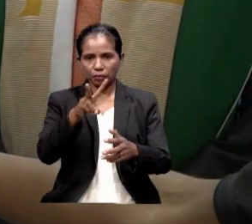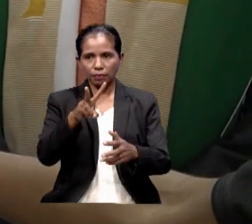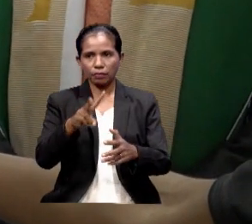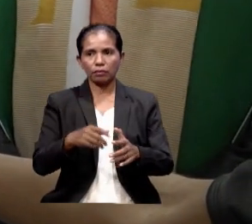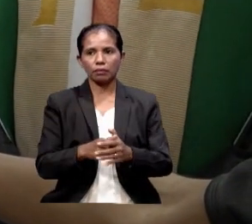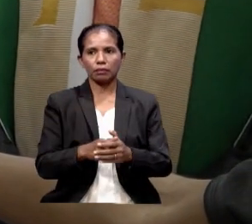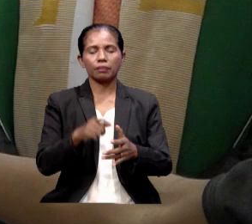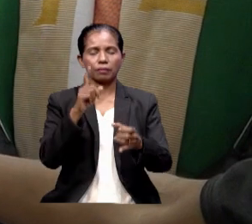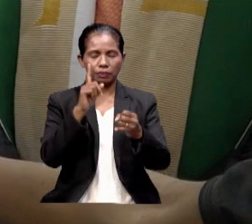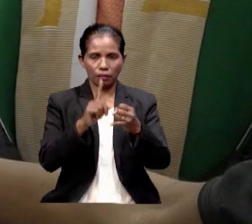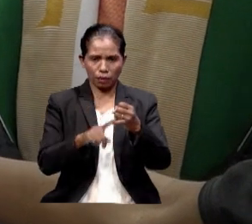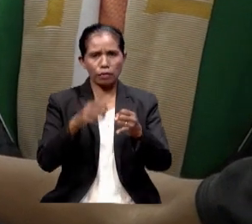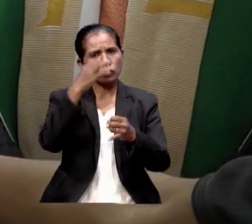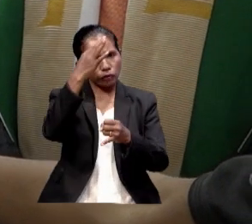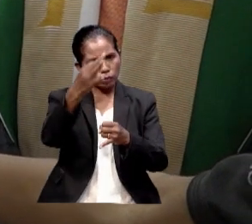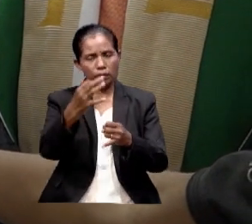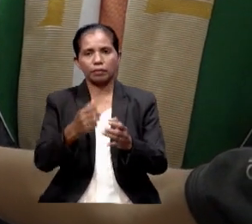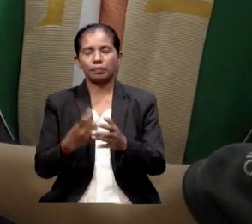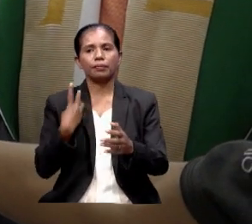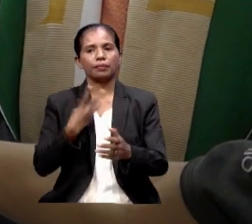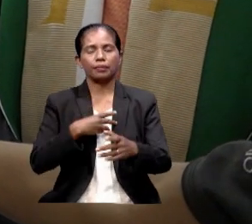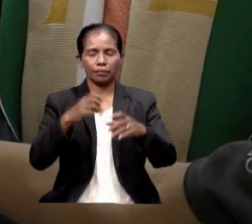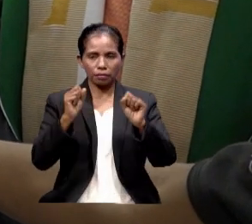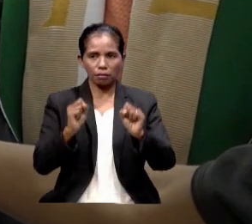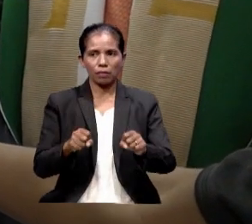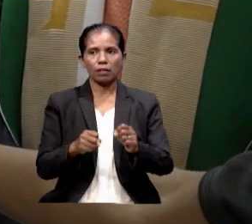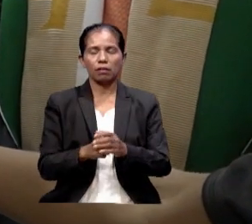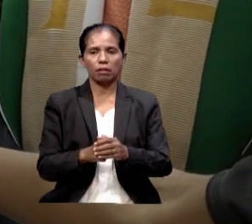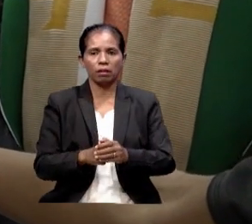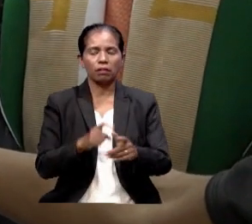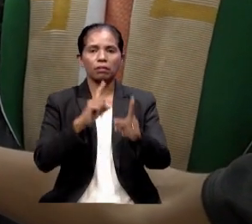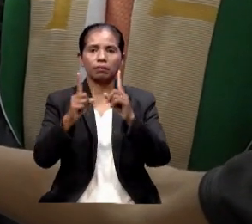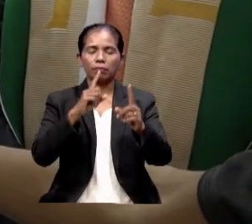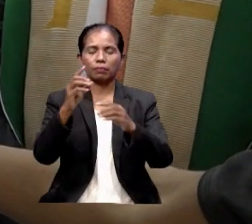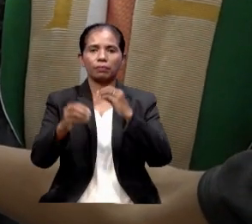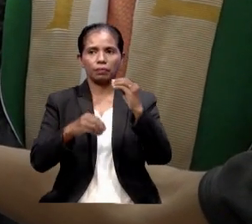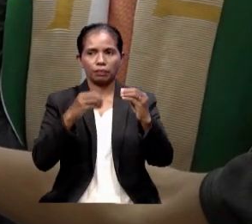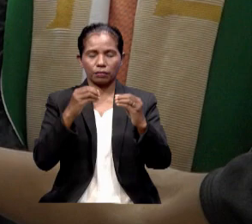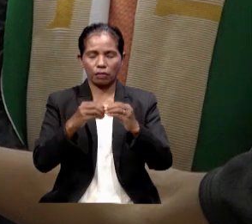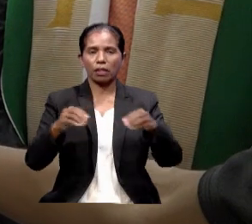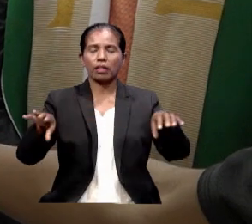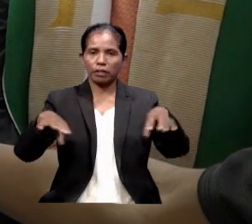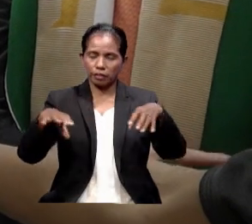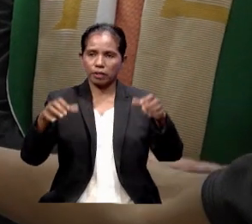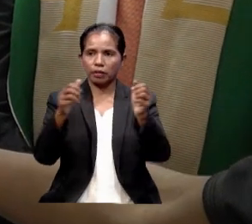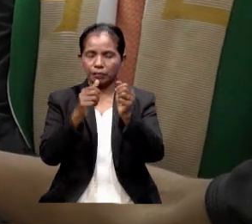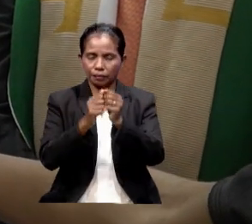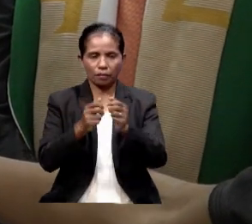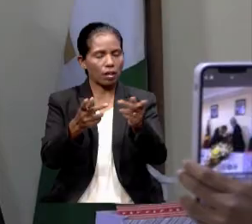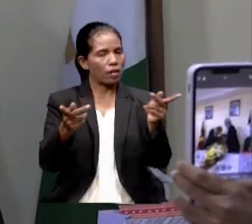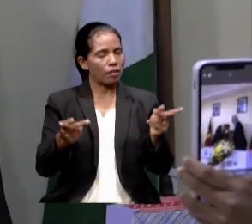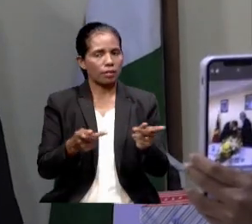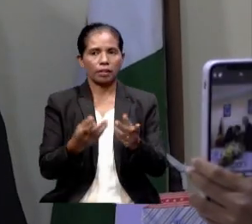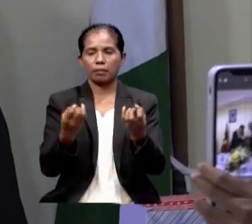e Cusfalmai, e o futuro e de Bele, colhia Conabá, cooperação e a área Joio